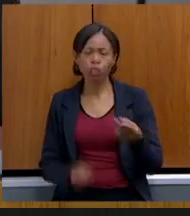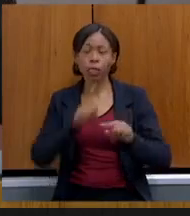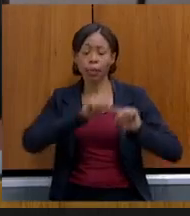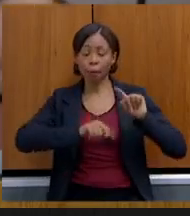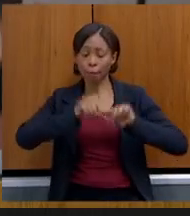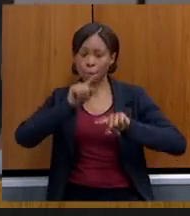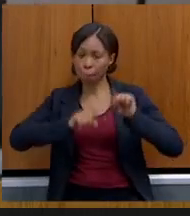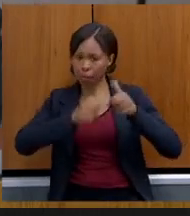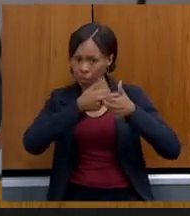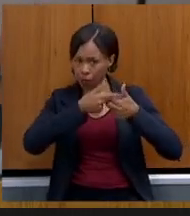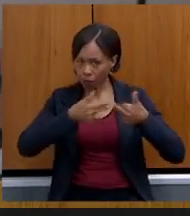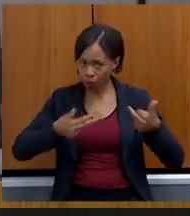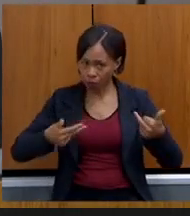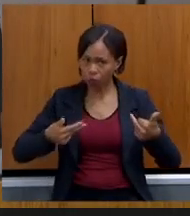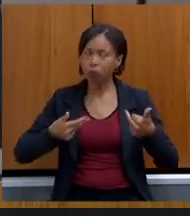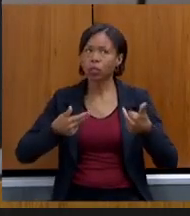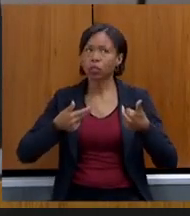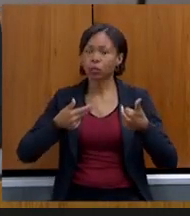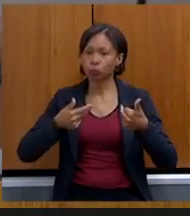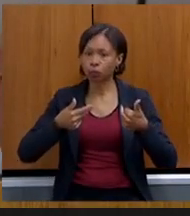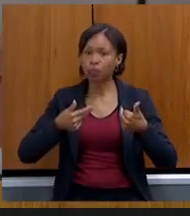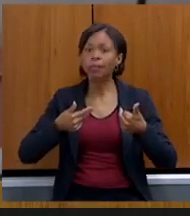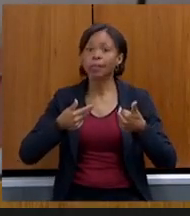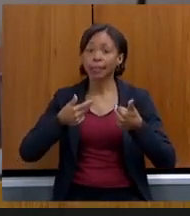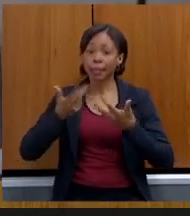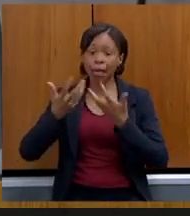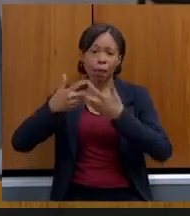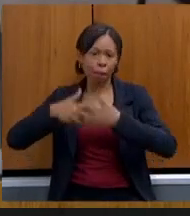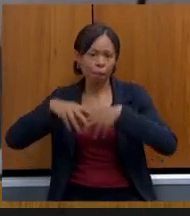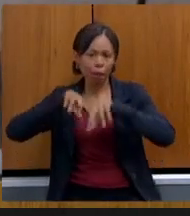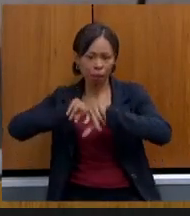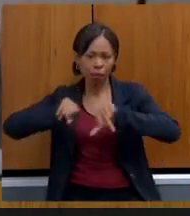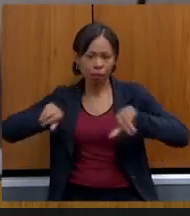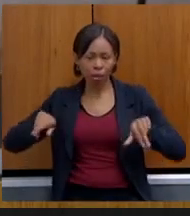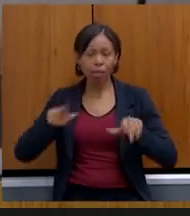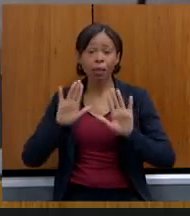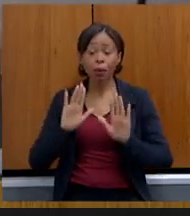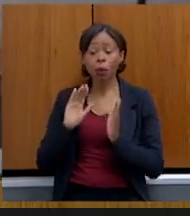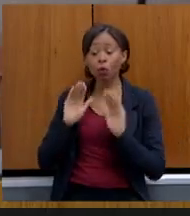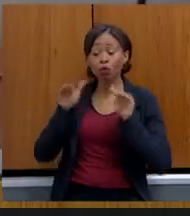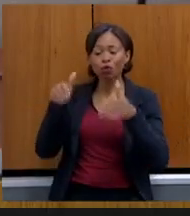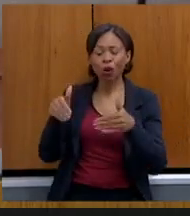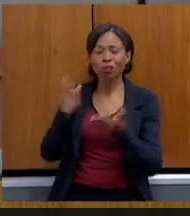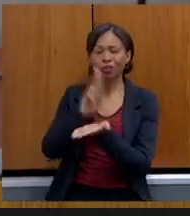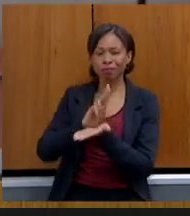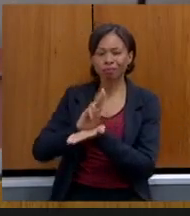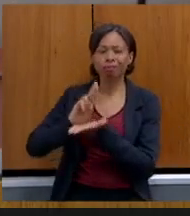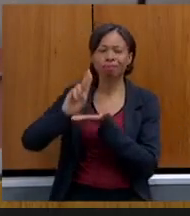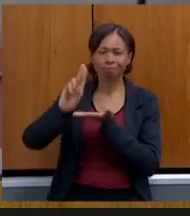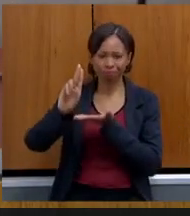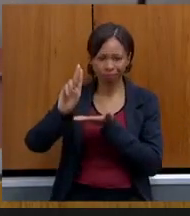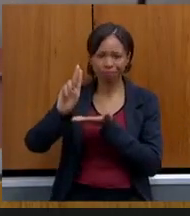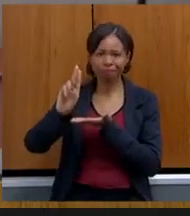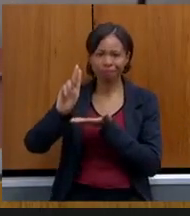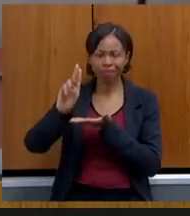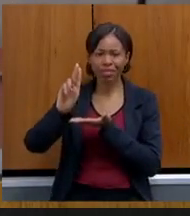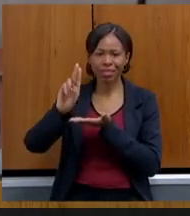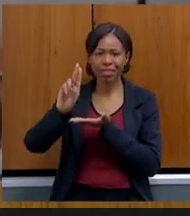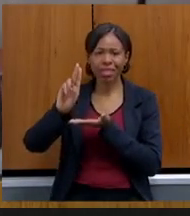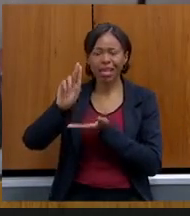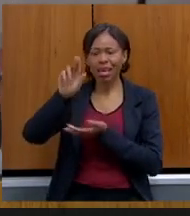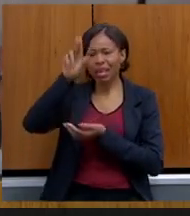insumos a minha equipe acabou de me mandar aqui dirigidos especialmente tá Deputado ao Hospital Universitário né Nós temos finalmente